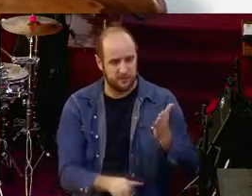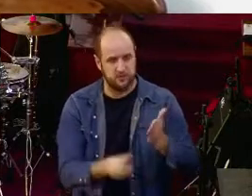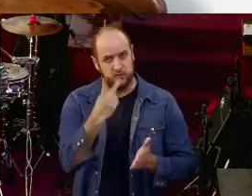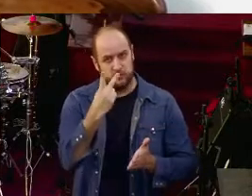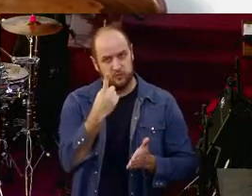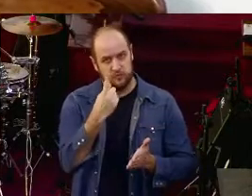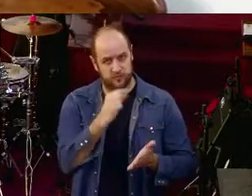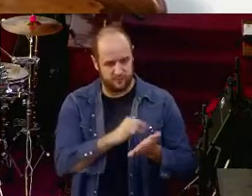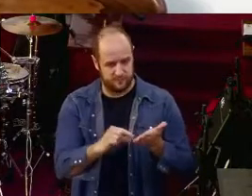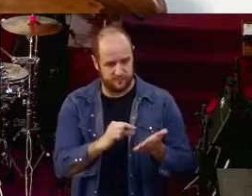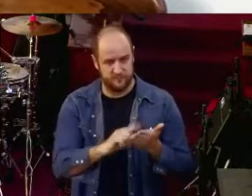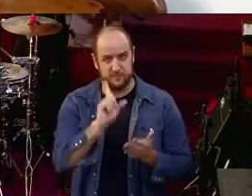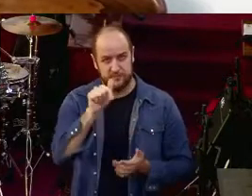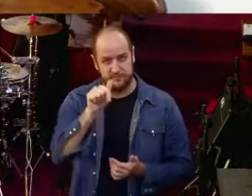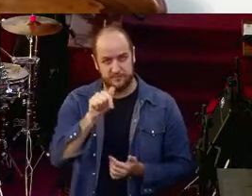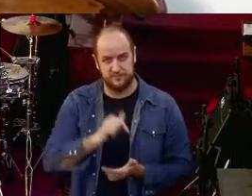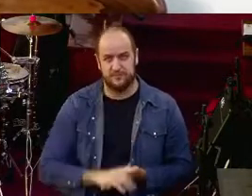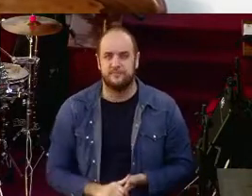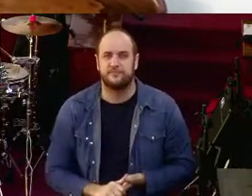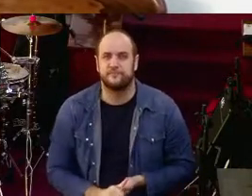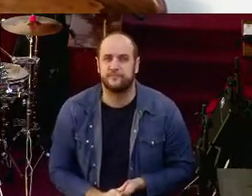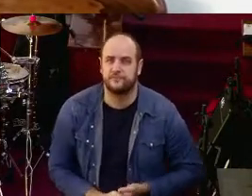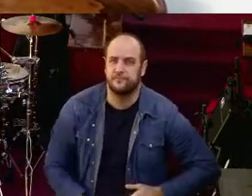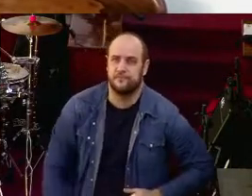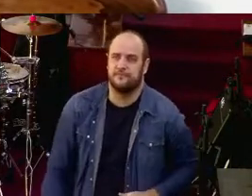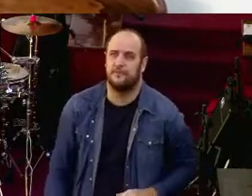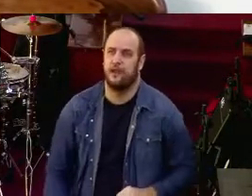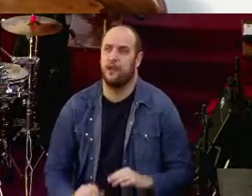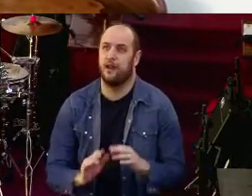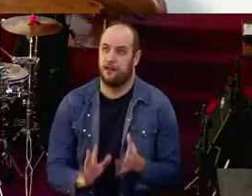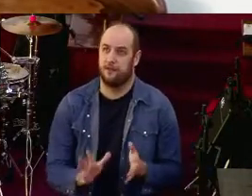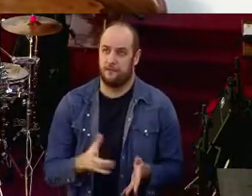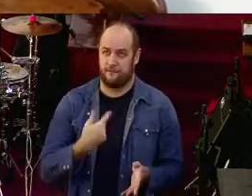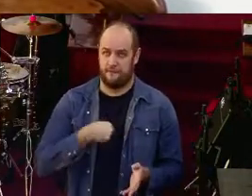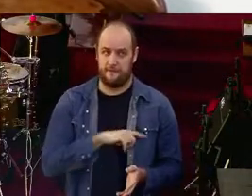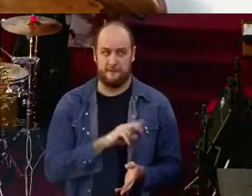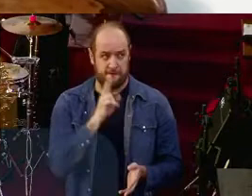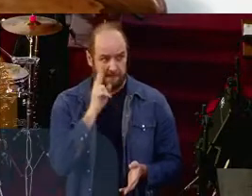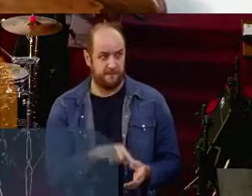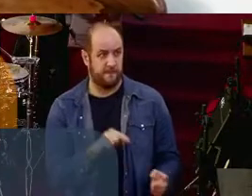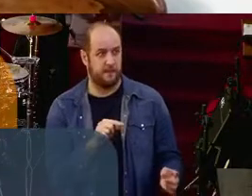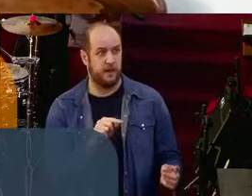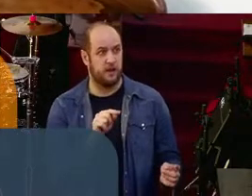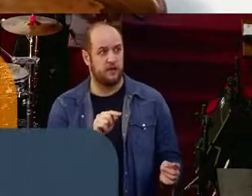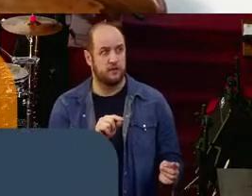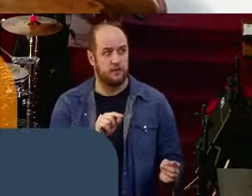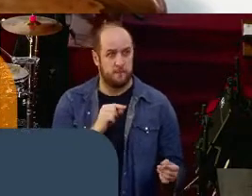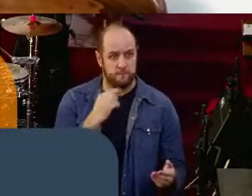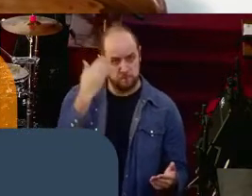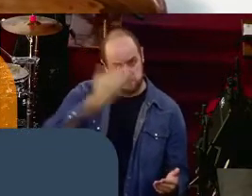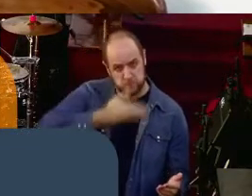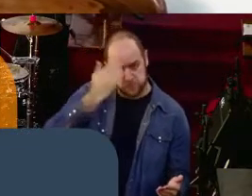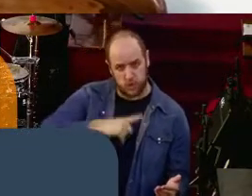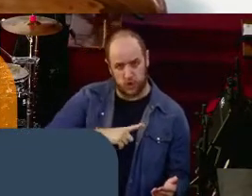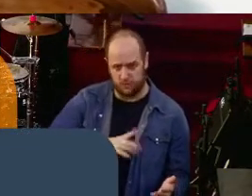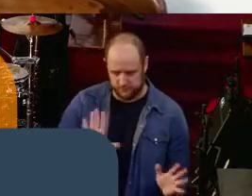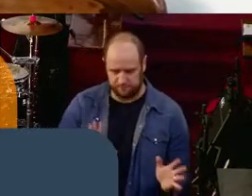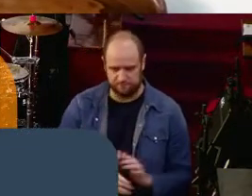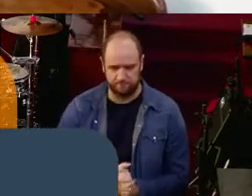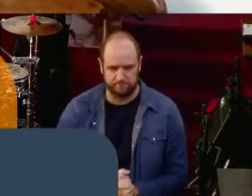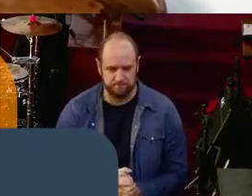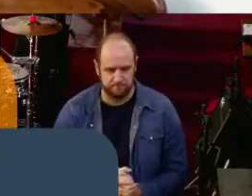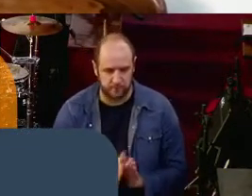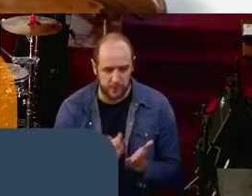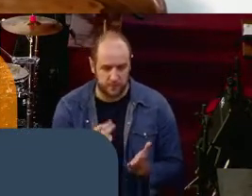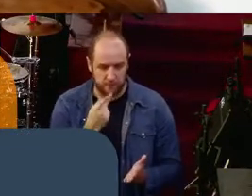versículo 17, nós temos uma confirmação. Está escrito assim, pois